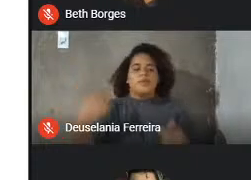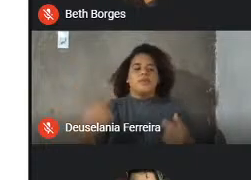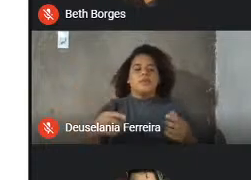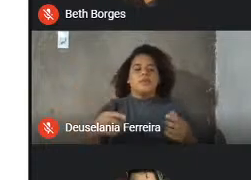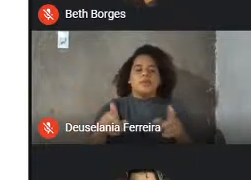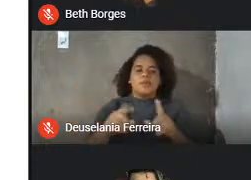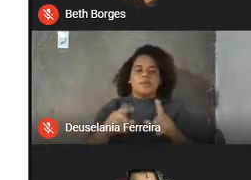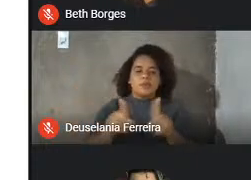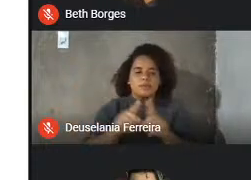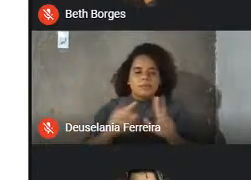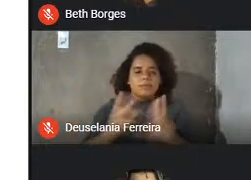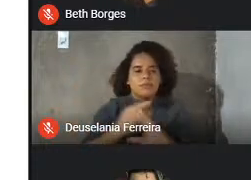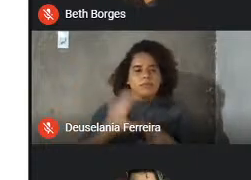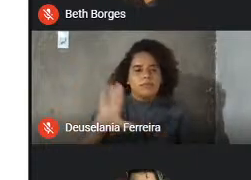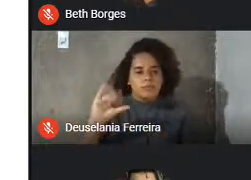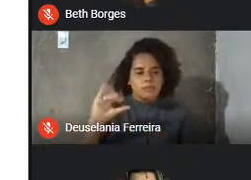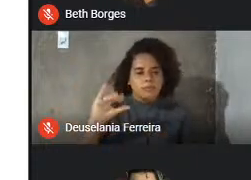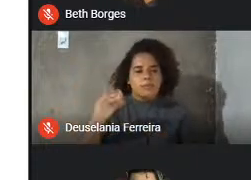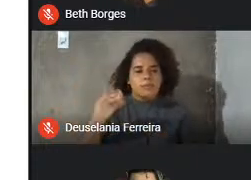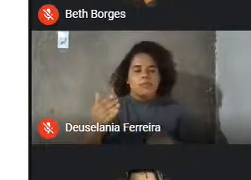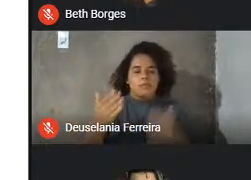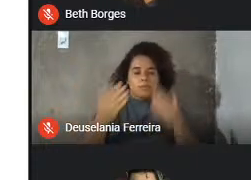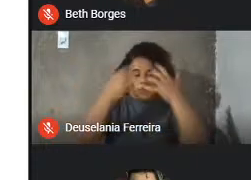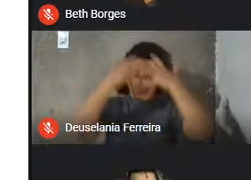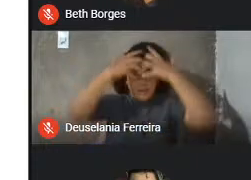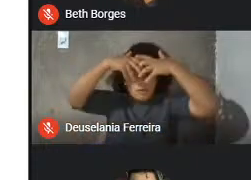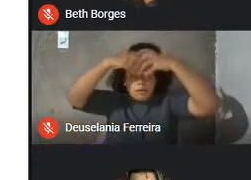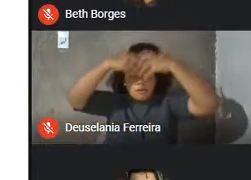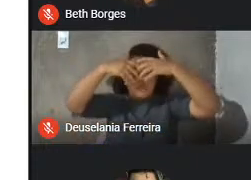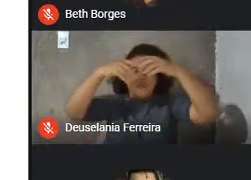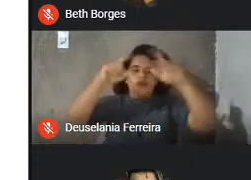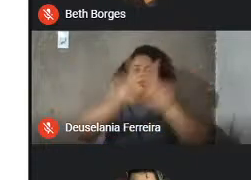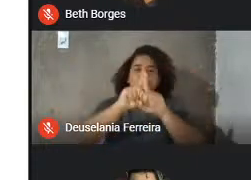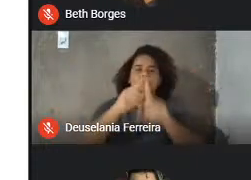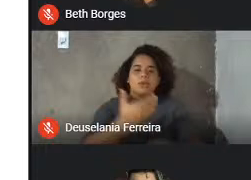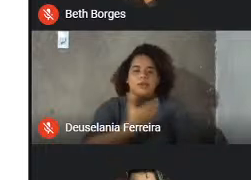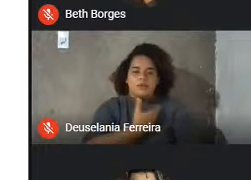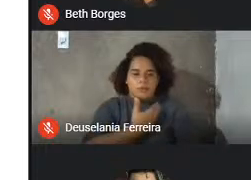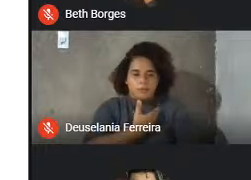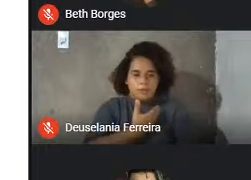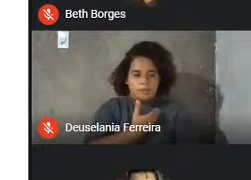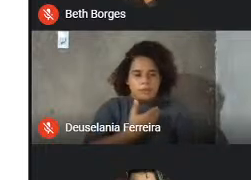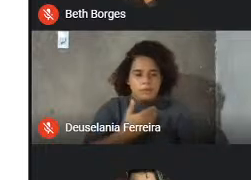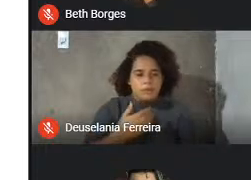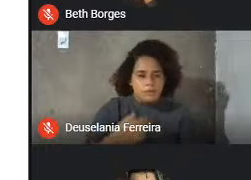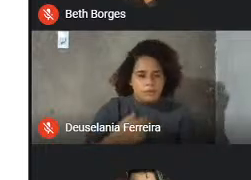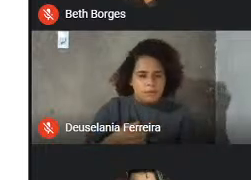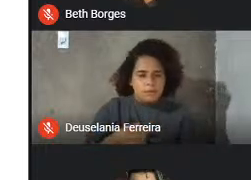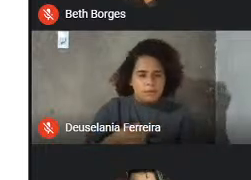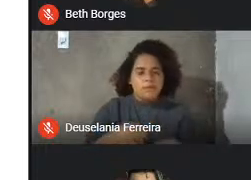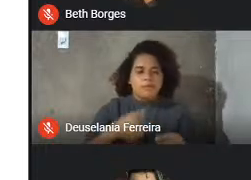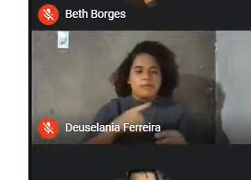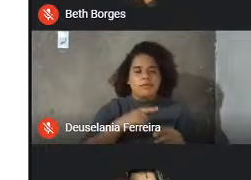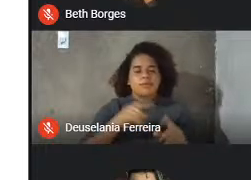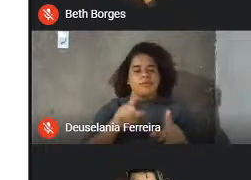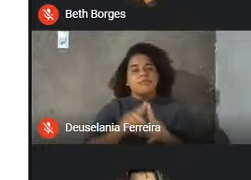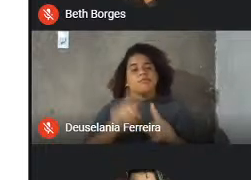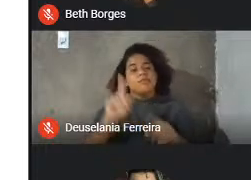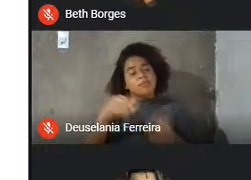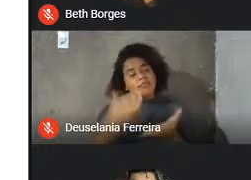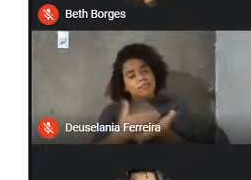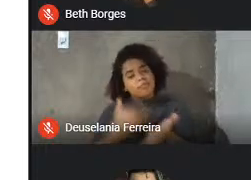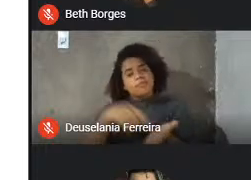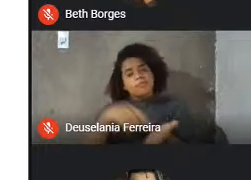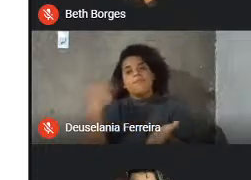Um livro de um grande amigo, Benami Saberfab, tá? Que teve muita importância para a gente chegar